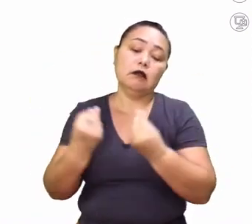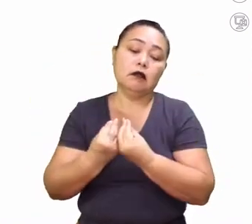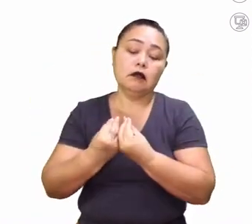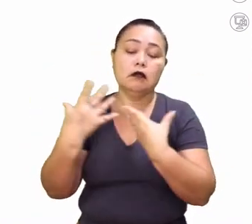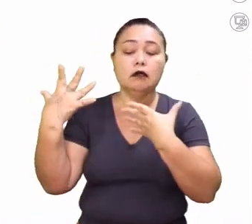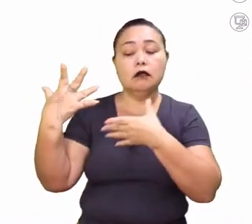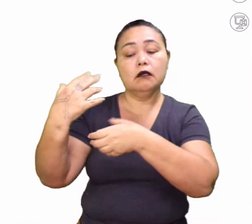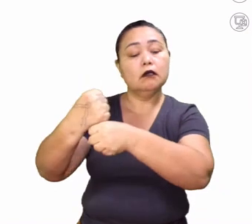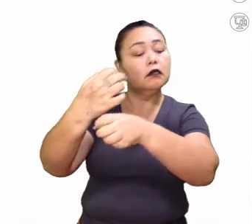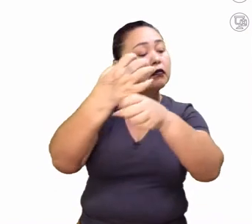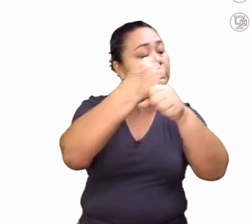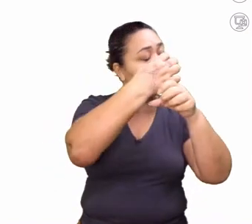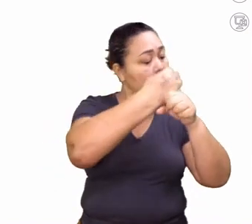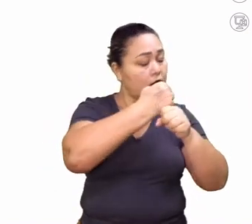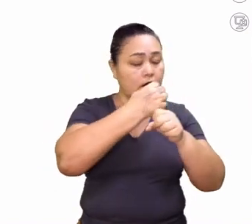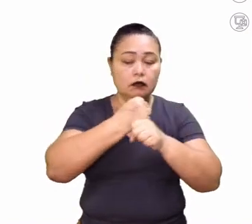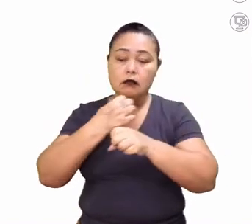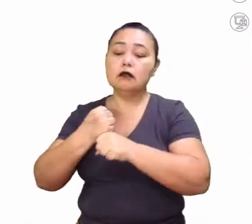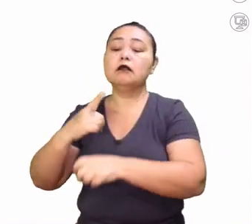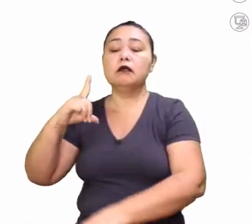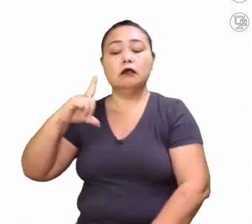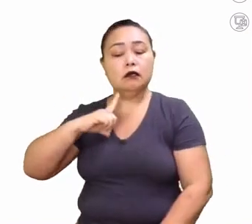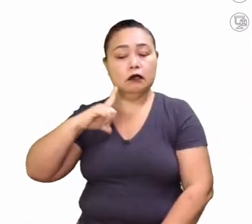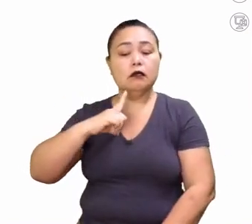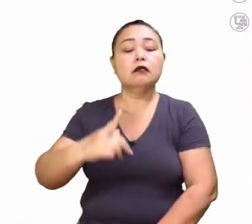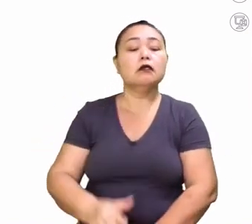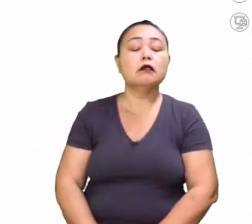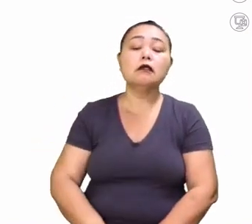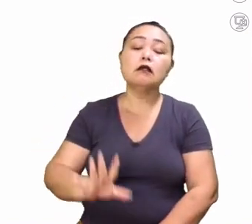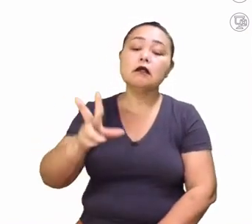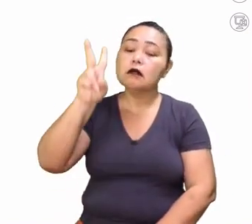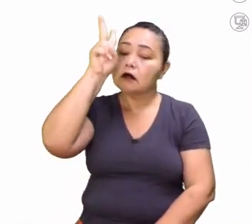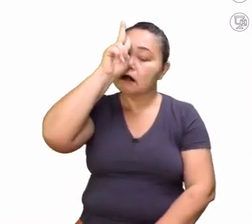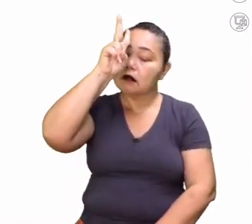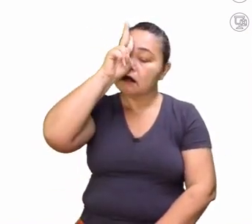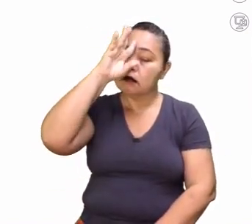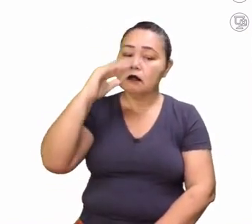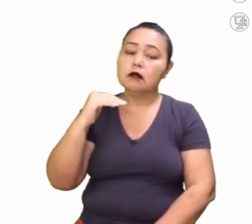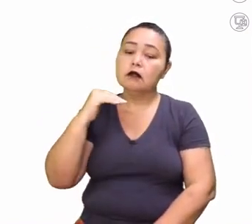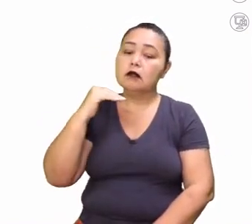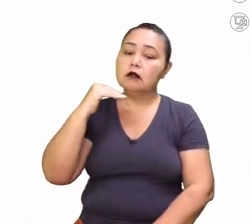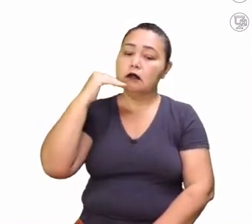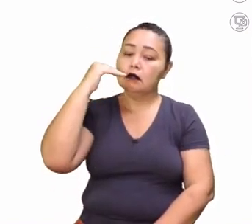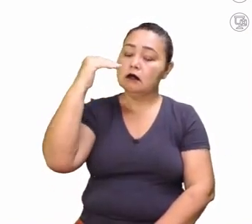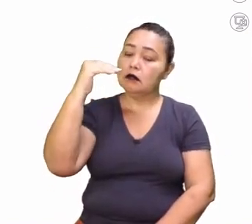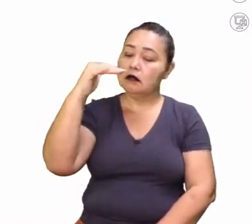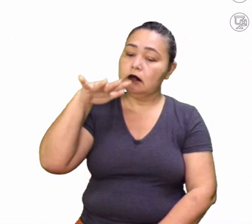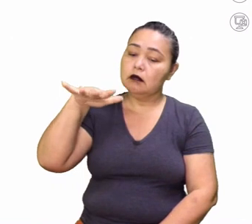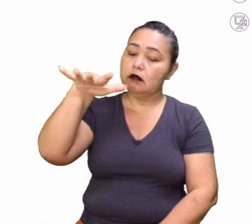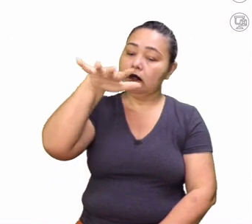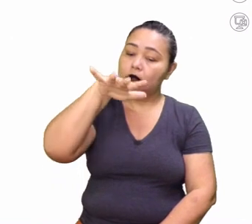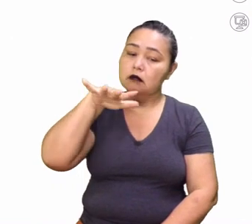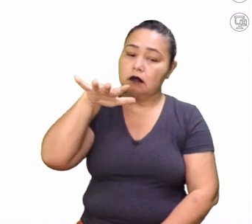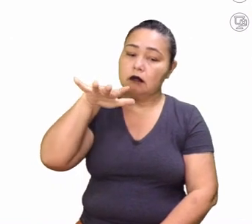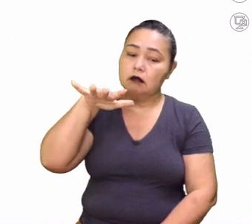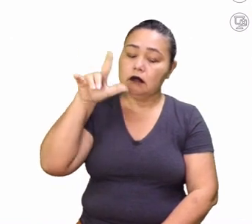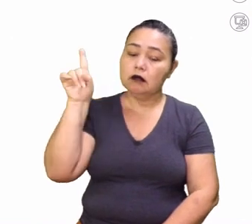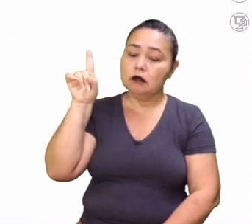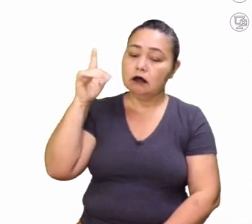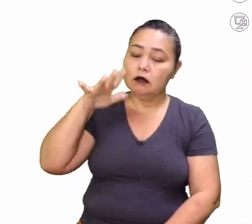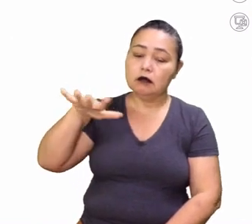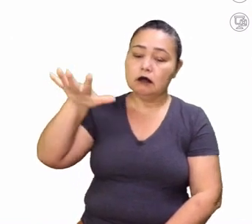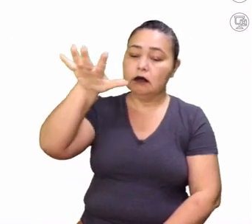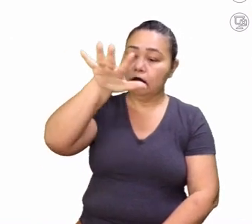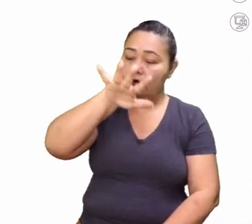é a soma de todos os trabalhos parciais que houver aí Lembrando que o de cima aqui a área do trabalho é esse aqui ó